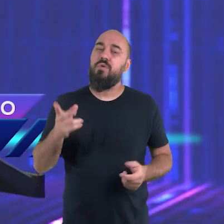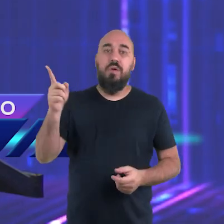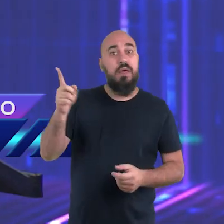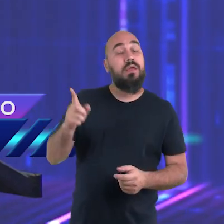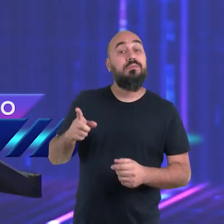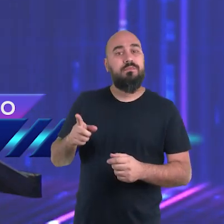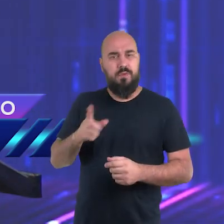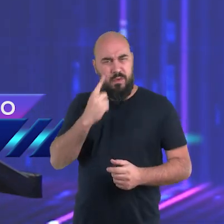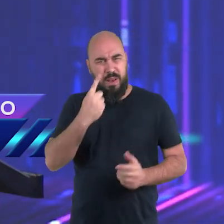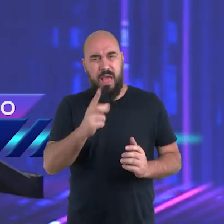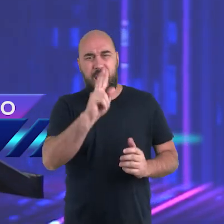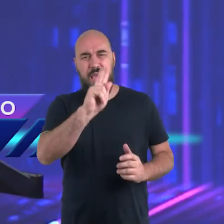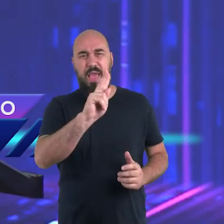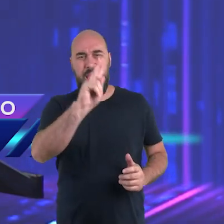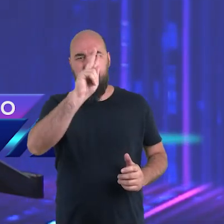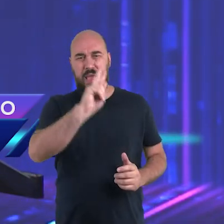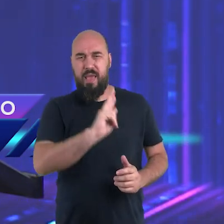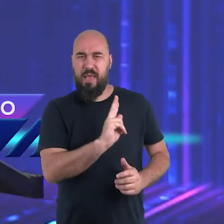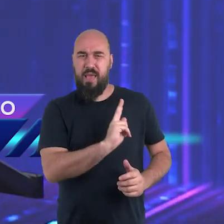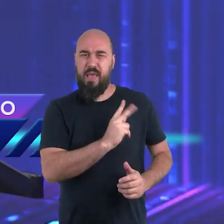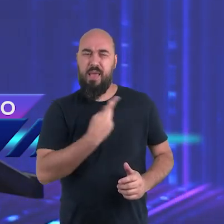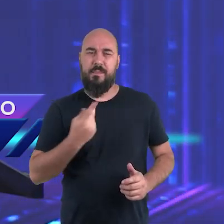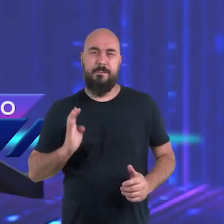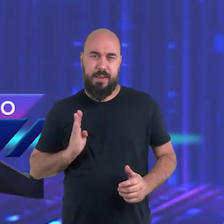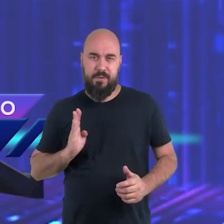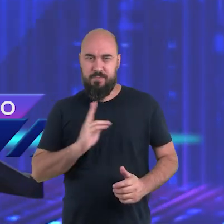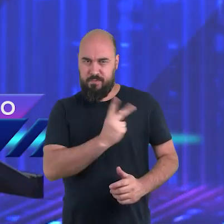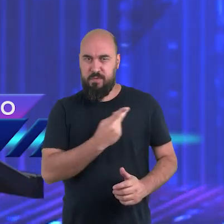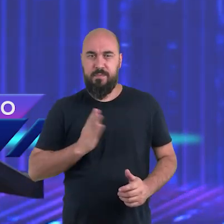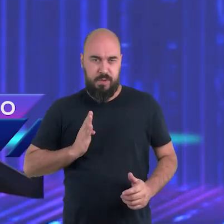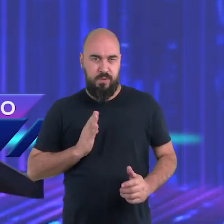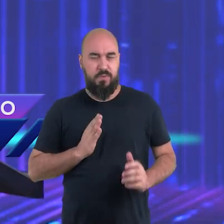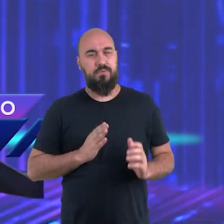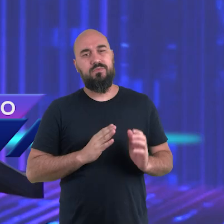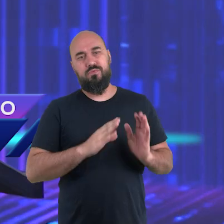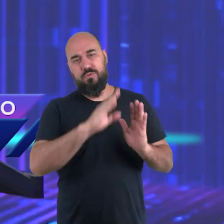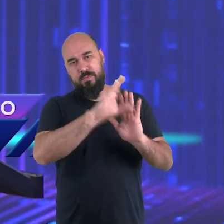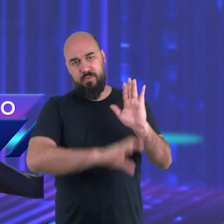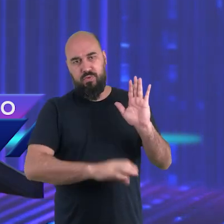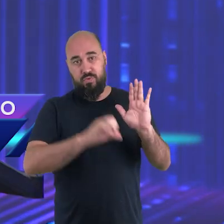vamos lá, Hebreus 9, 23. Já no finalzinho da Bíblia.